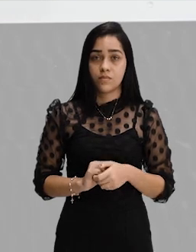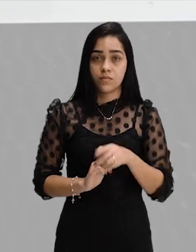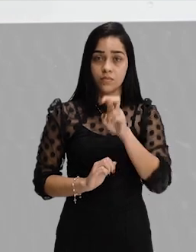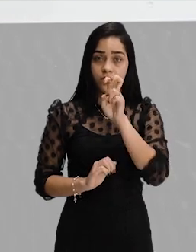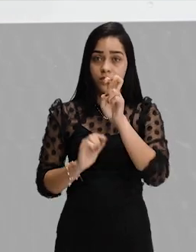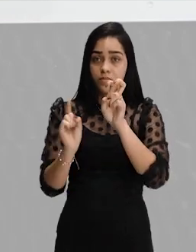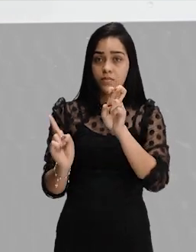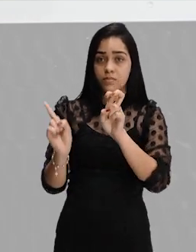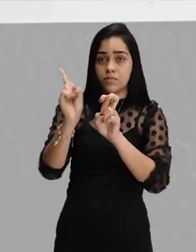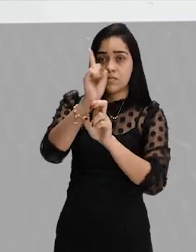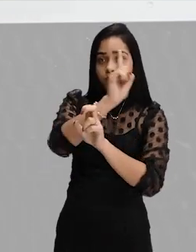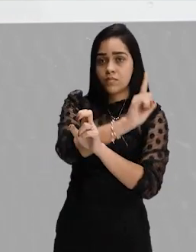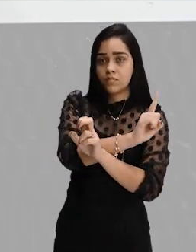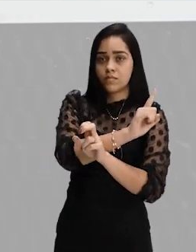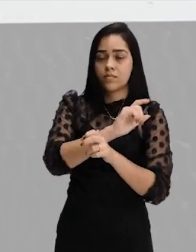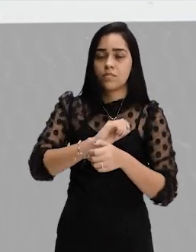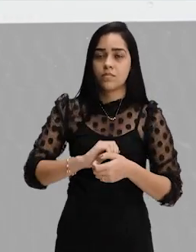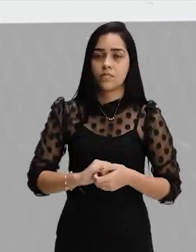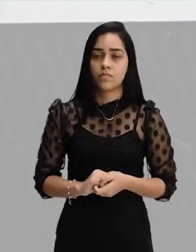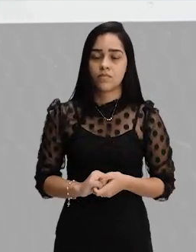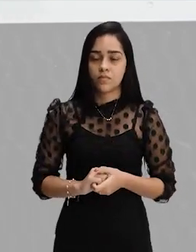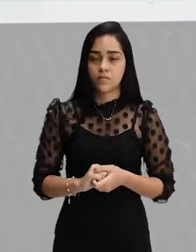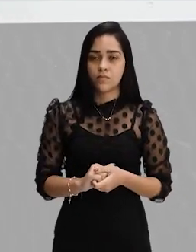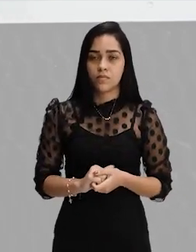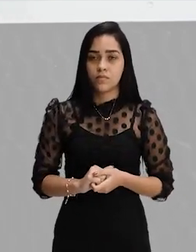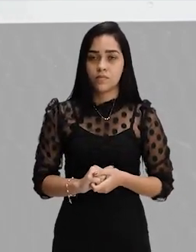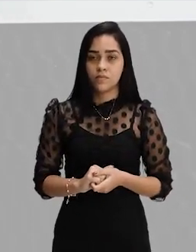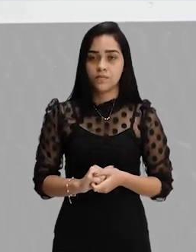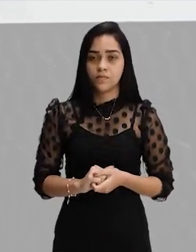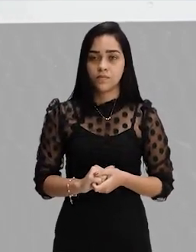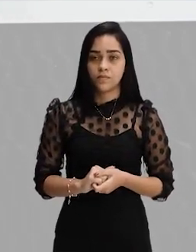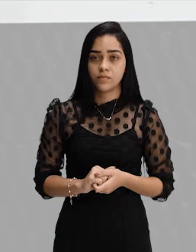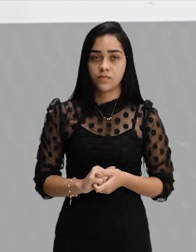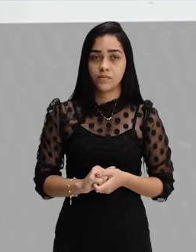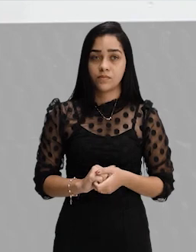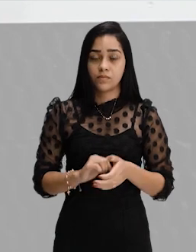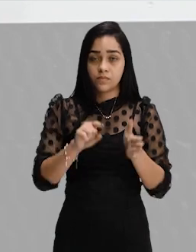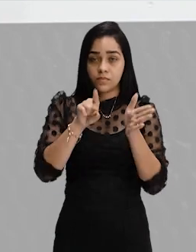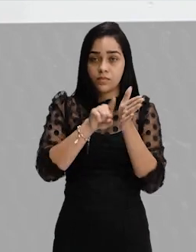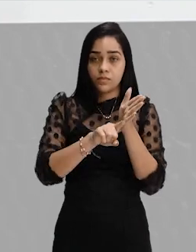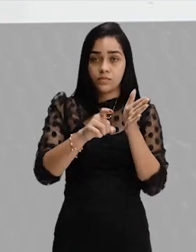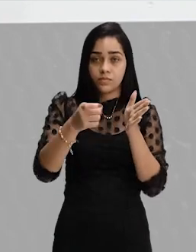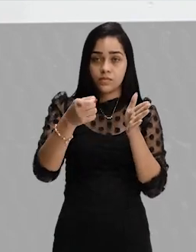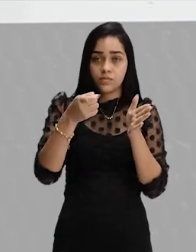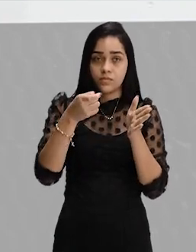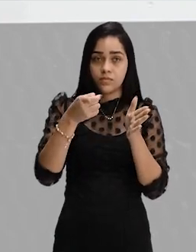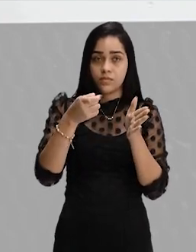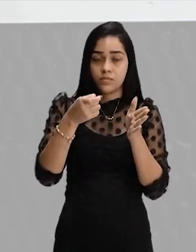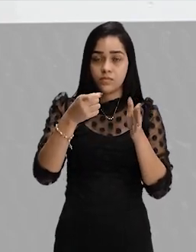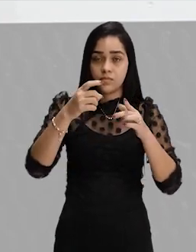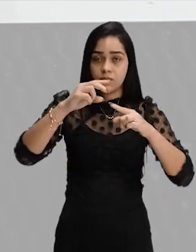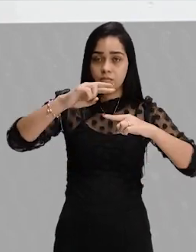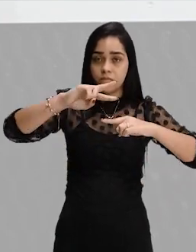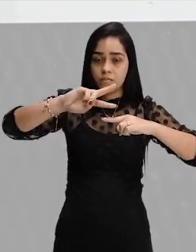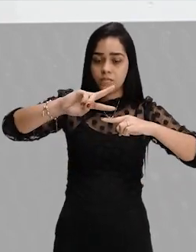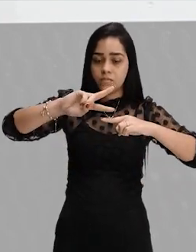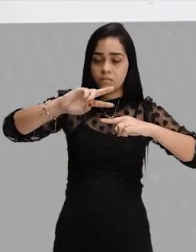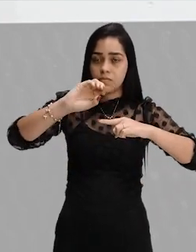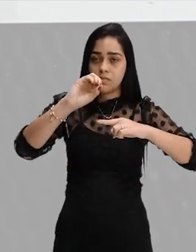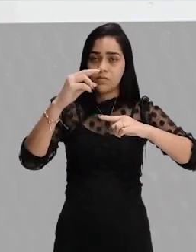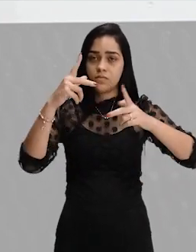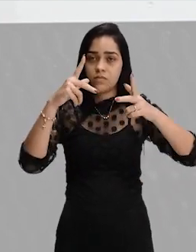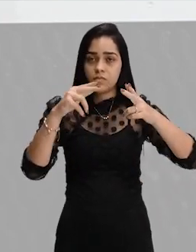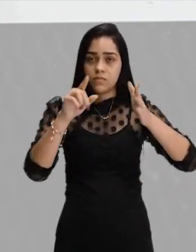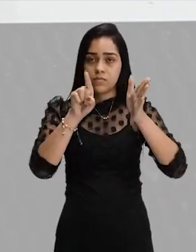né? Mandar para o segundo membro com o sinal trocado. Aí eu vou ter menos x maior ou